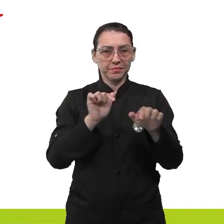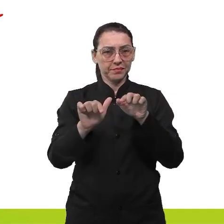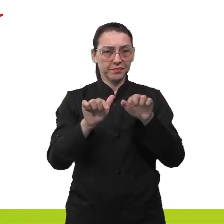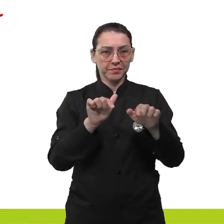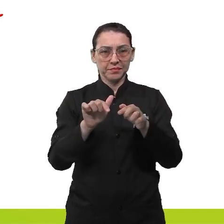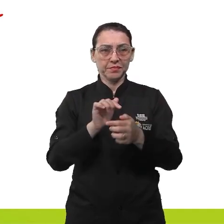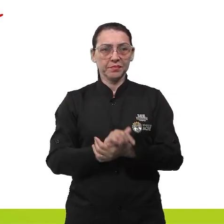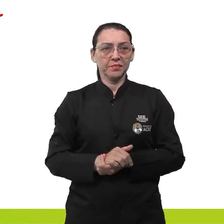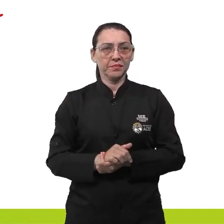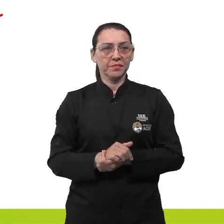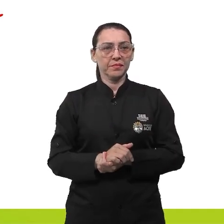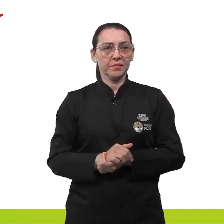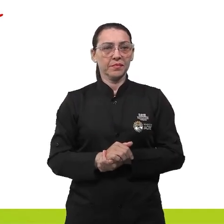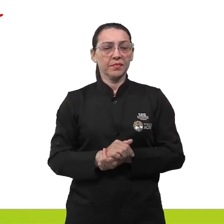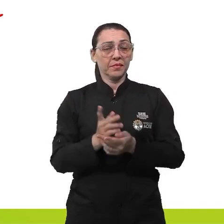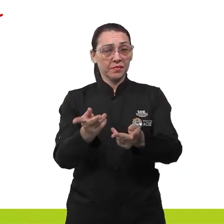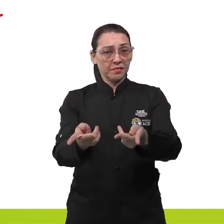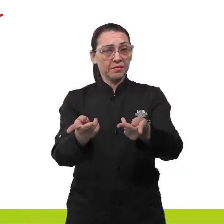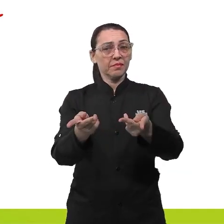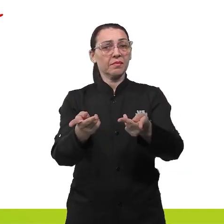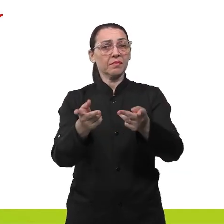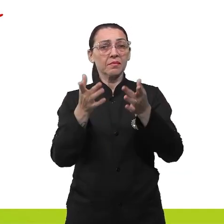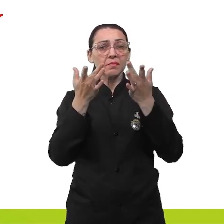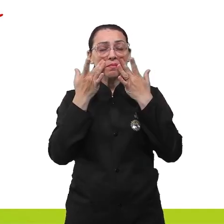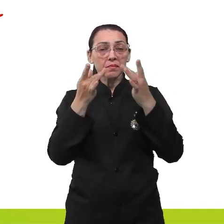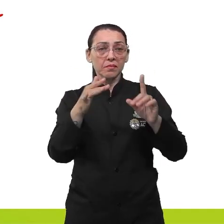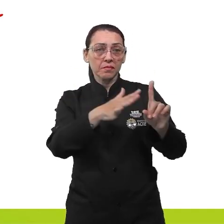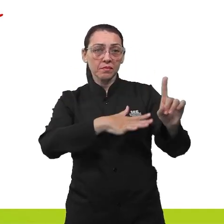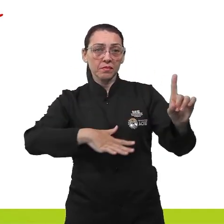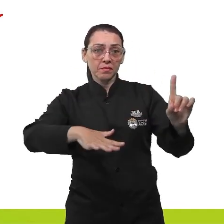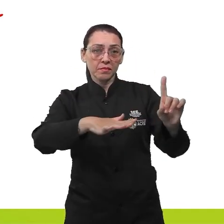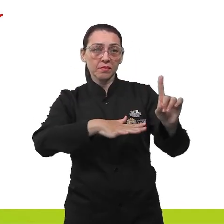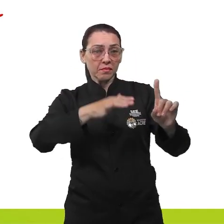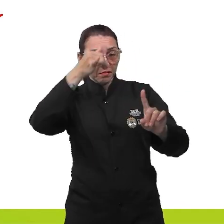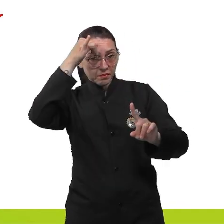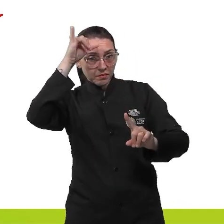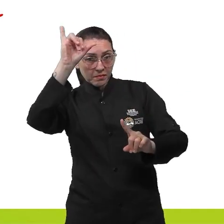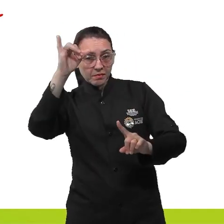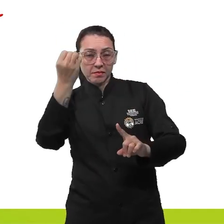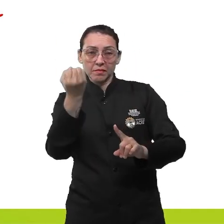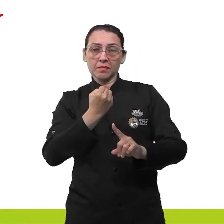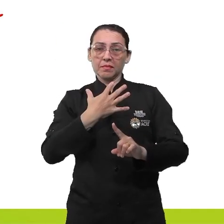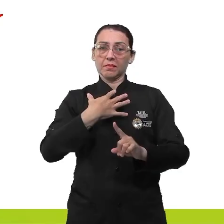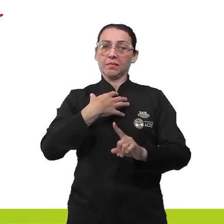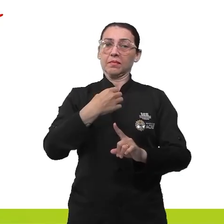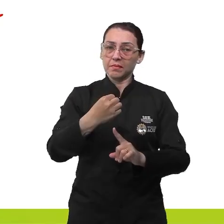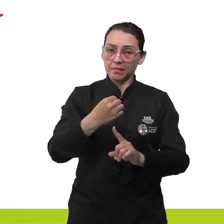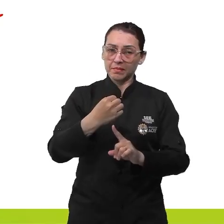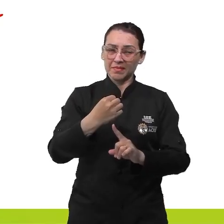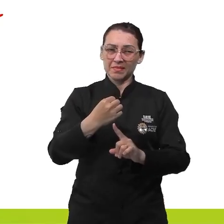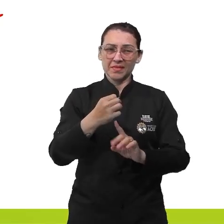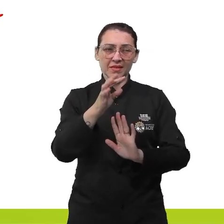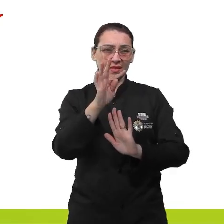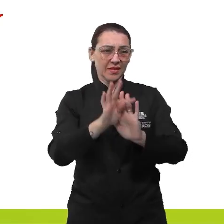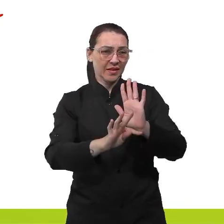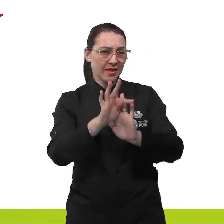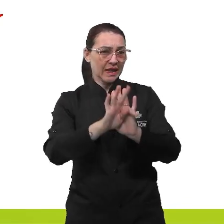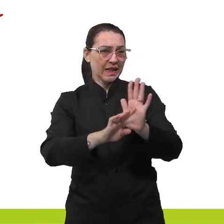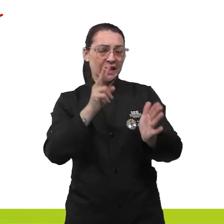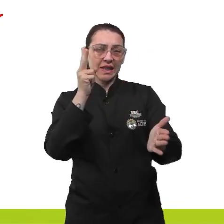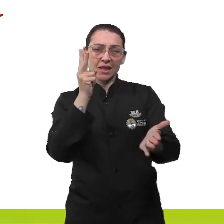C, convocar a sociedade para atuar na prevenção. Ela, geralmente, esses textos sempre vão